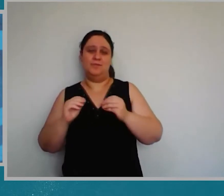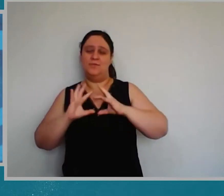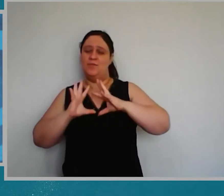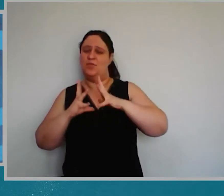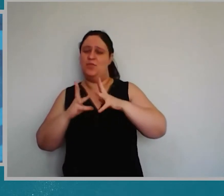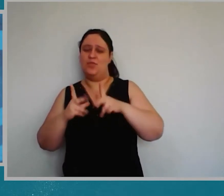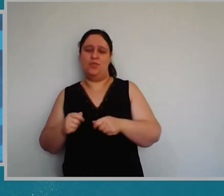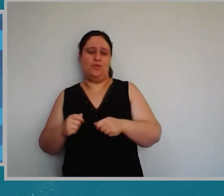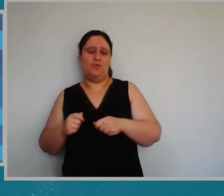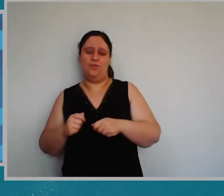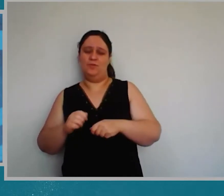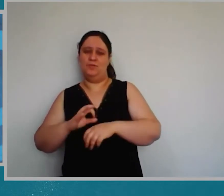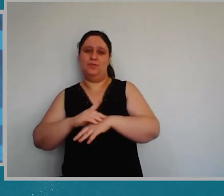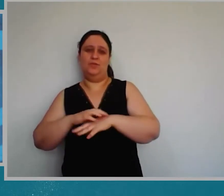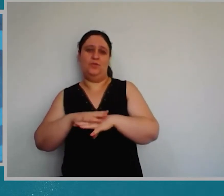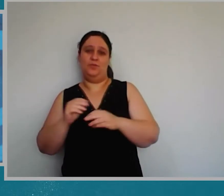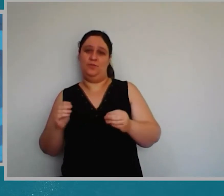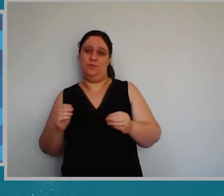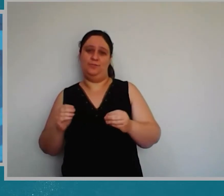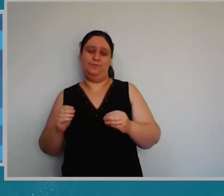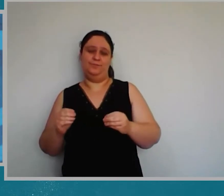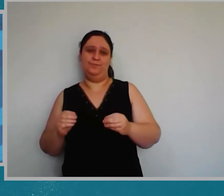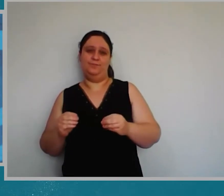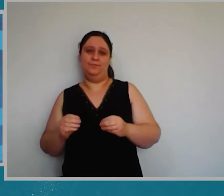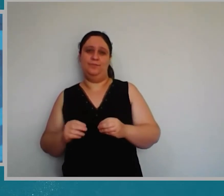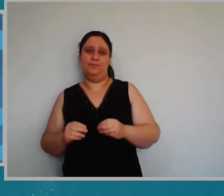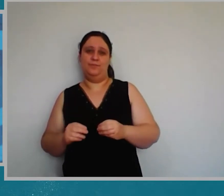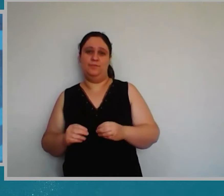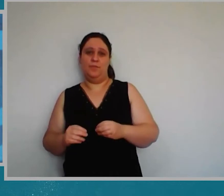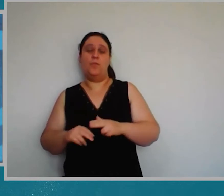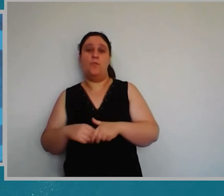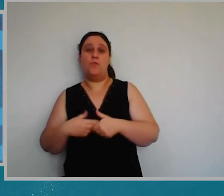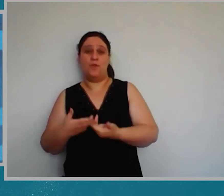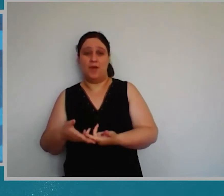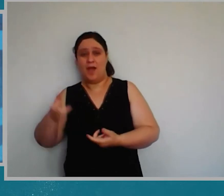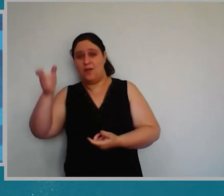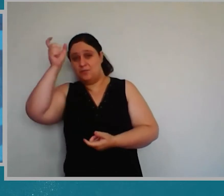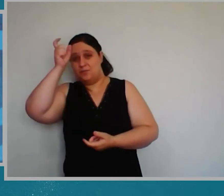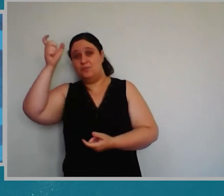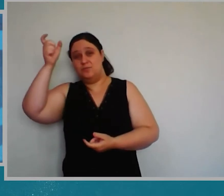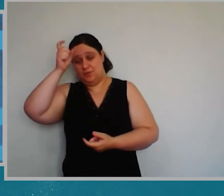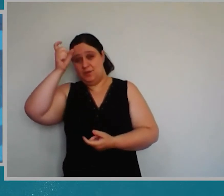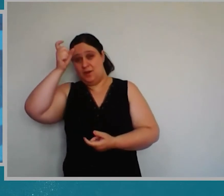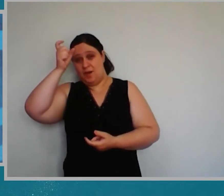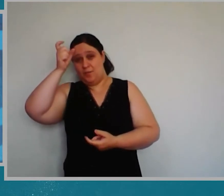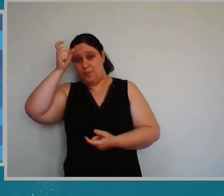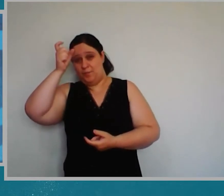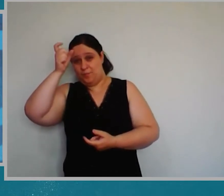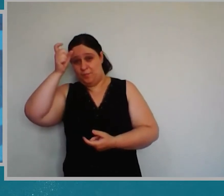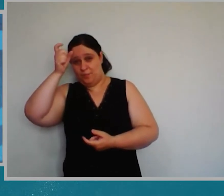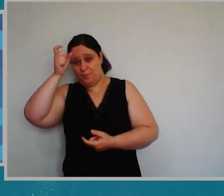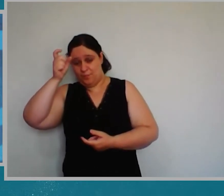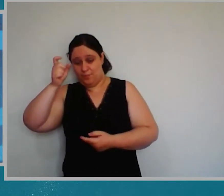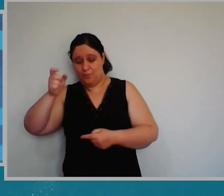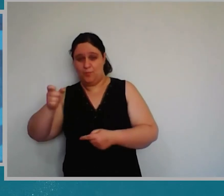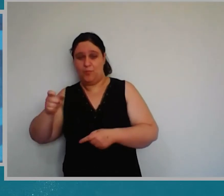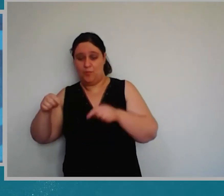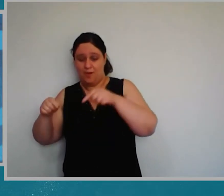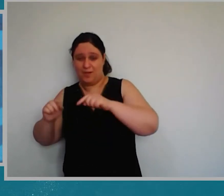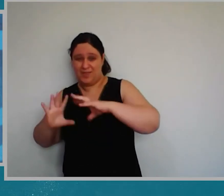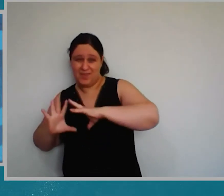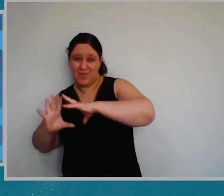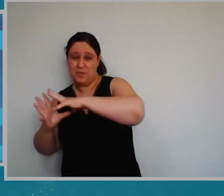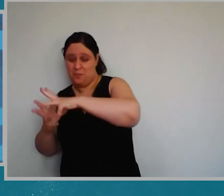enfermidades. Por causa do desgoverno do diabo, o príncipe desse mundo tomou conta da